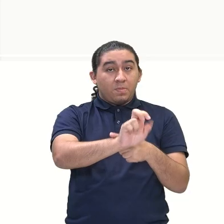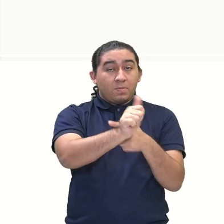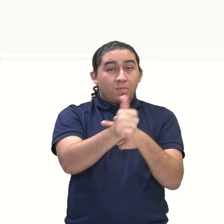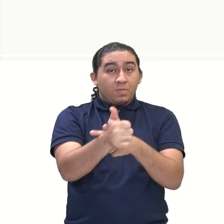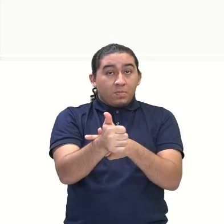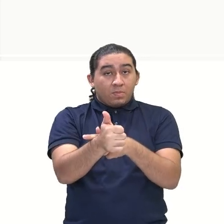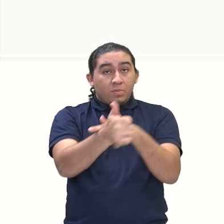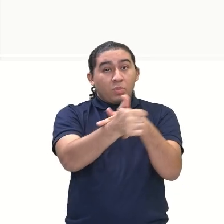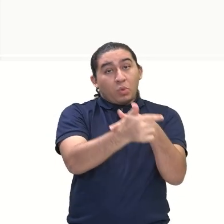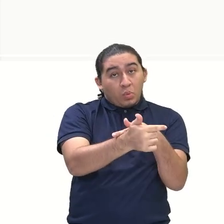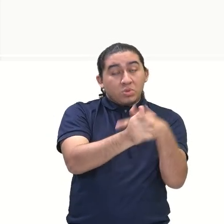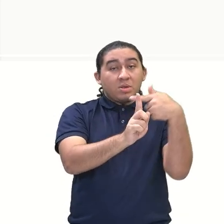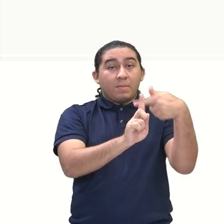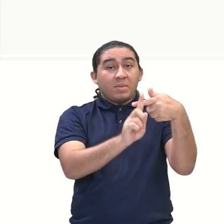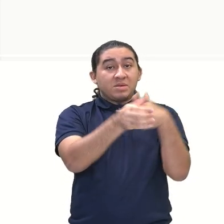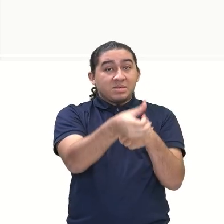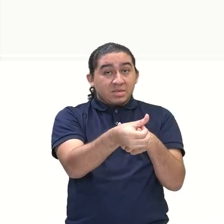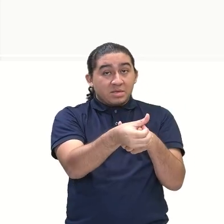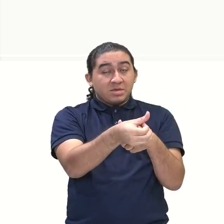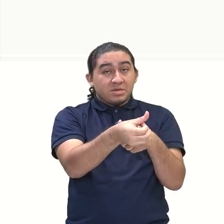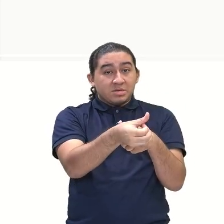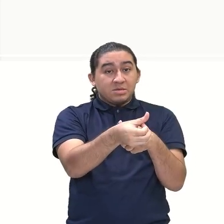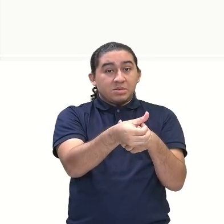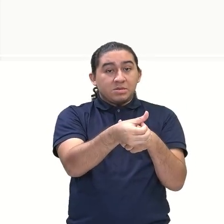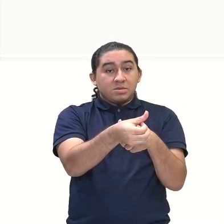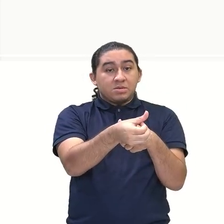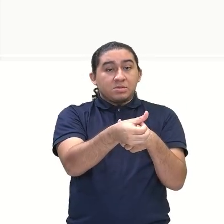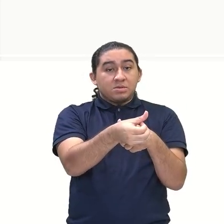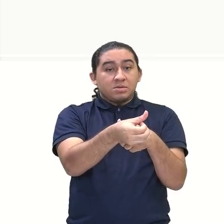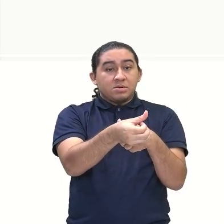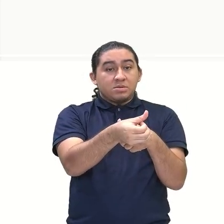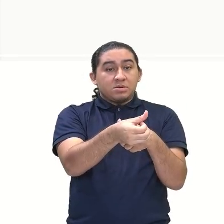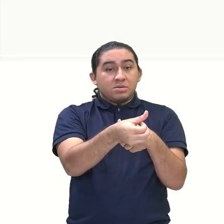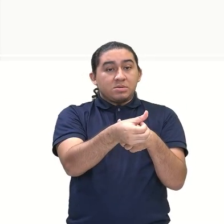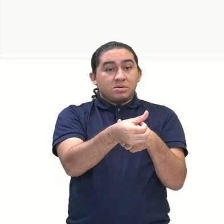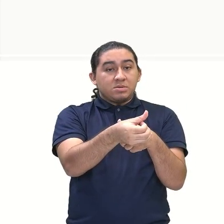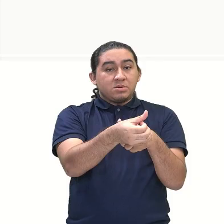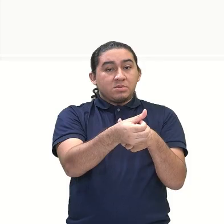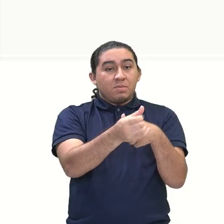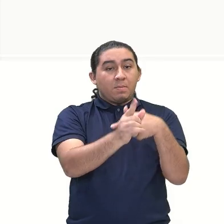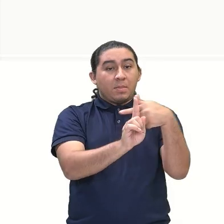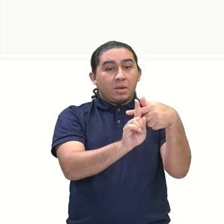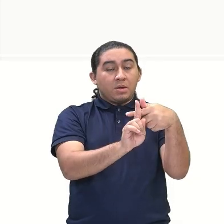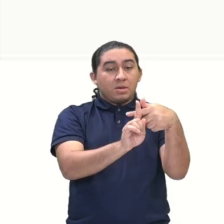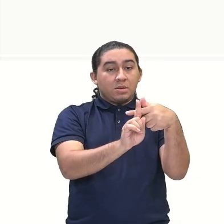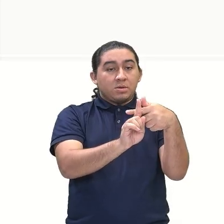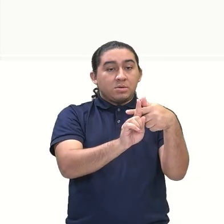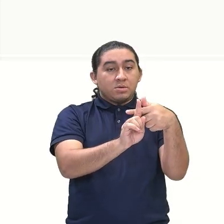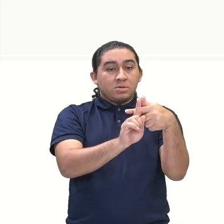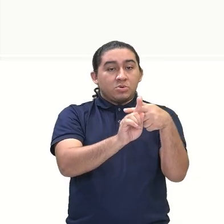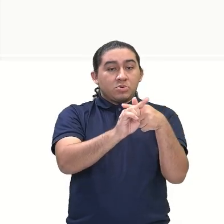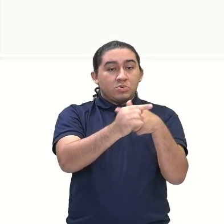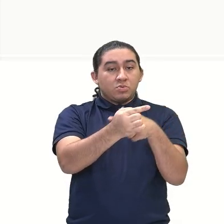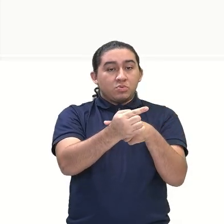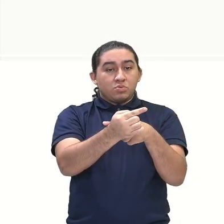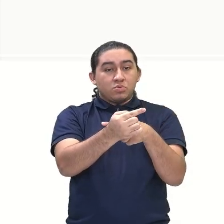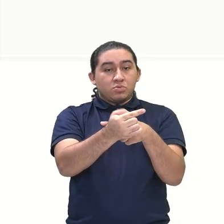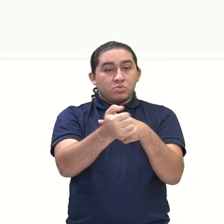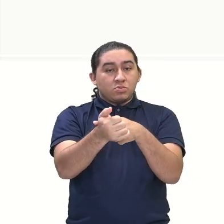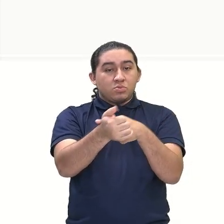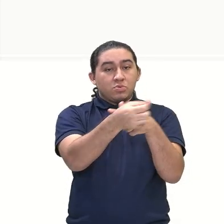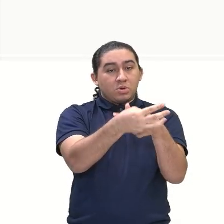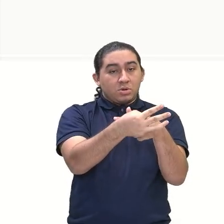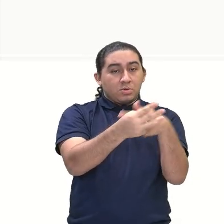12. Mais 6, mais 1, 13. Mais 4,